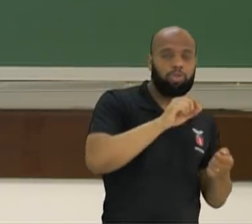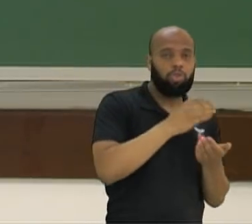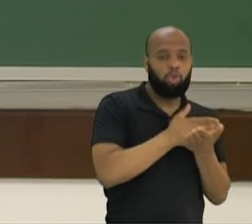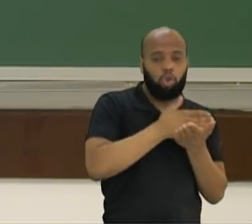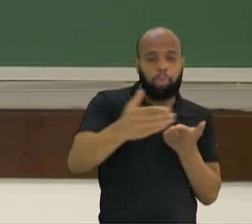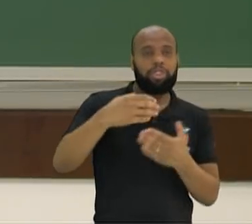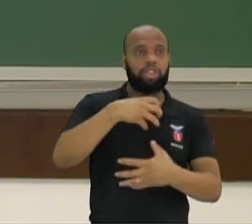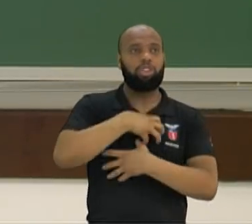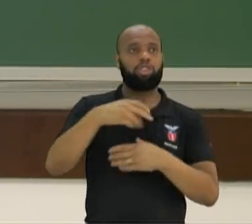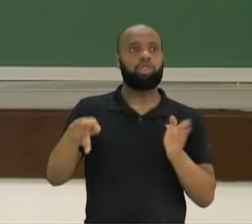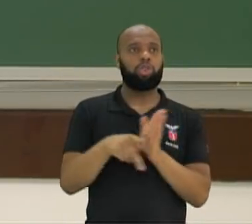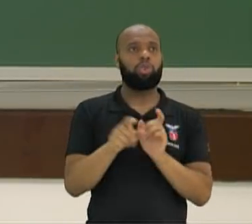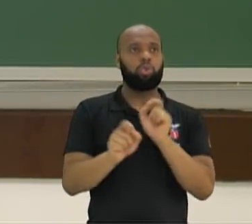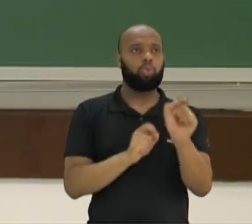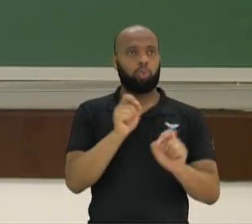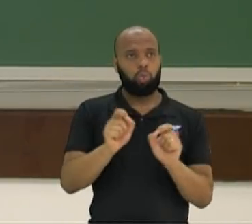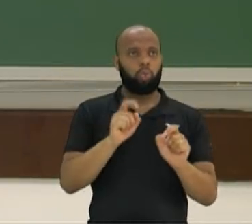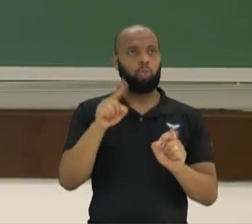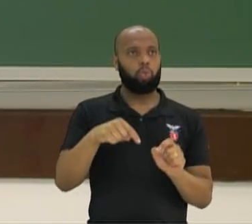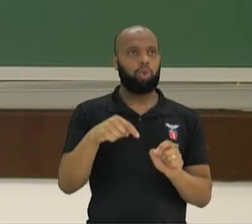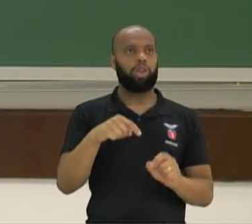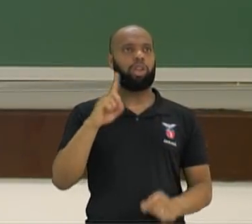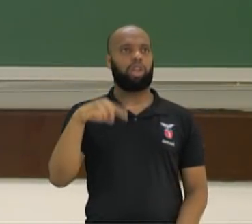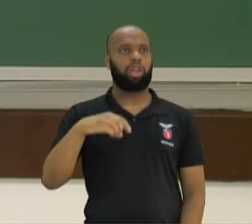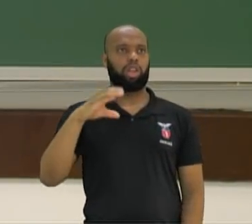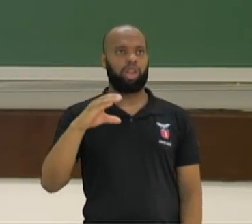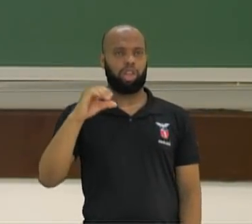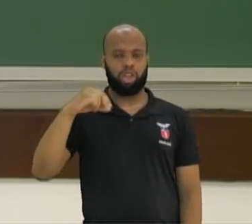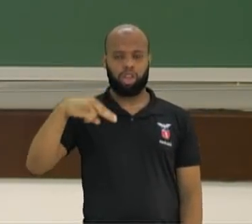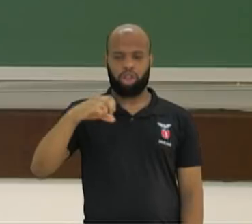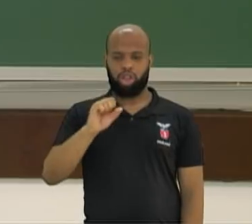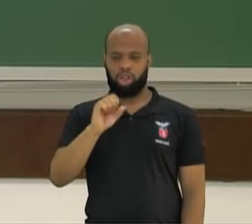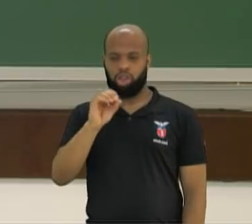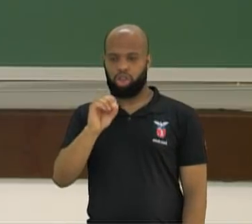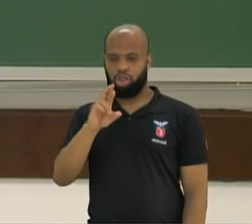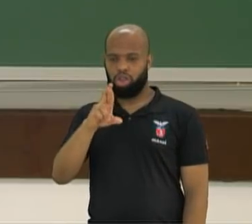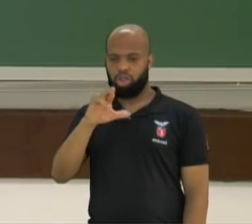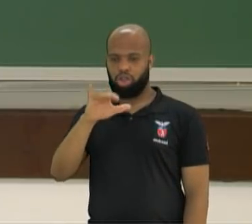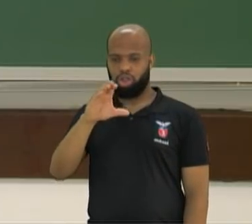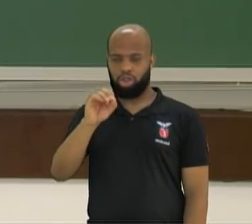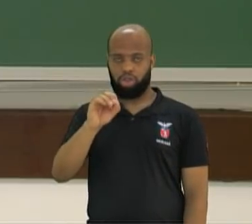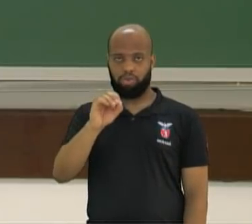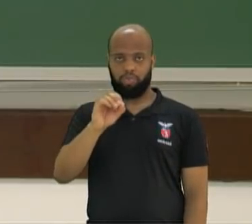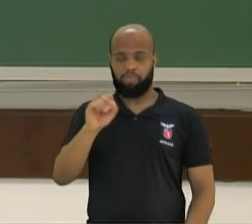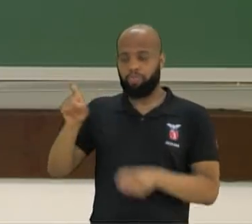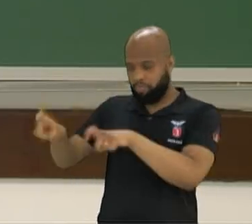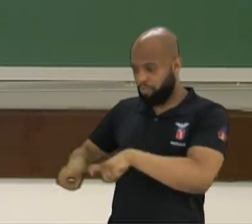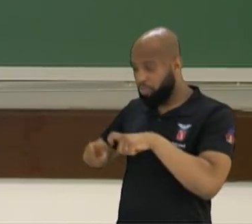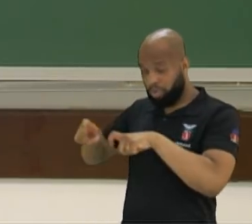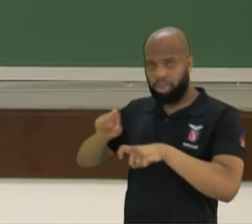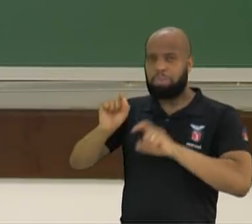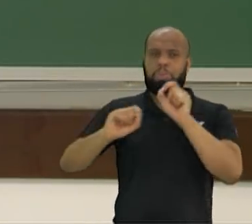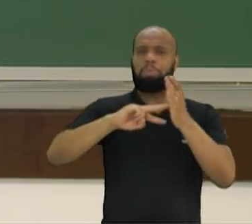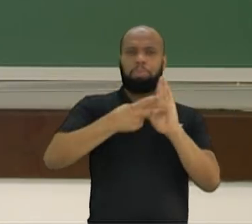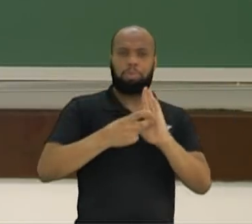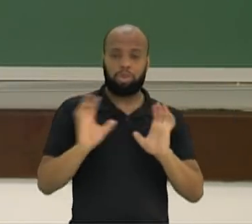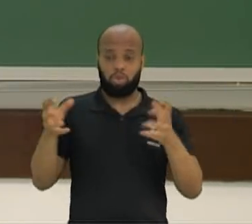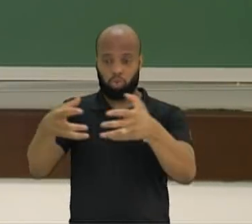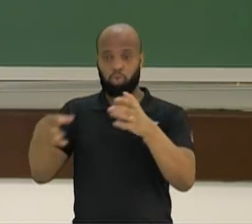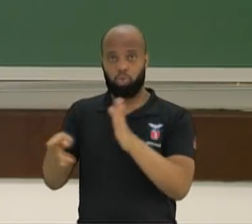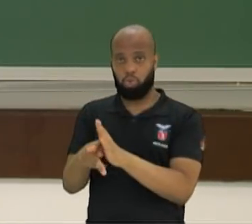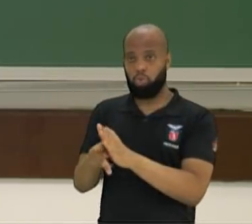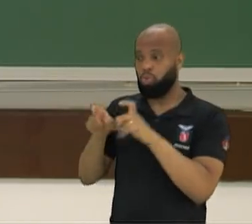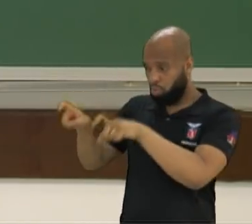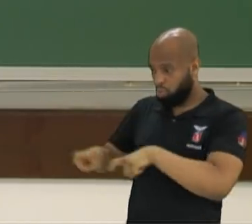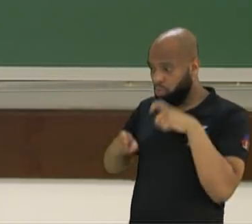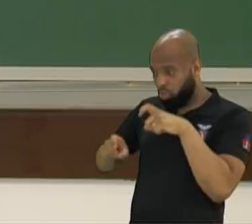no sistema de consórcio agrícola. O que é um consórcio agrícola? Um grupo de produtores se une, né, para adquirir